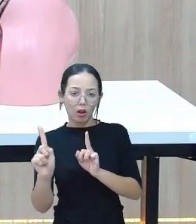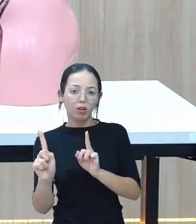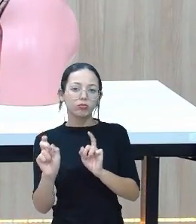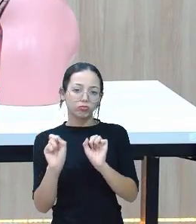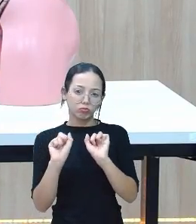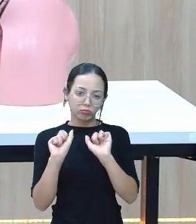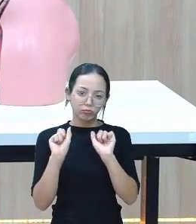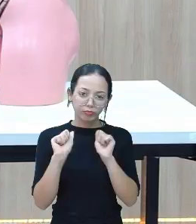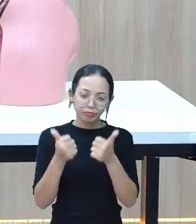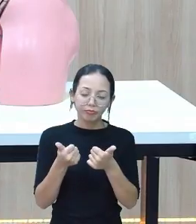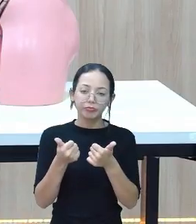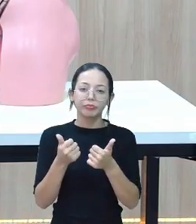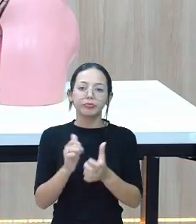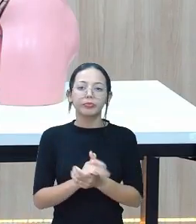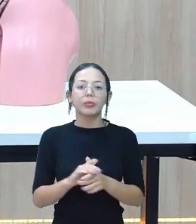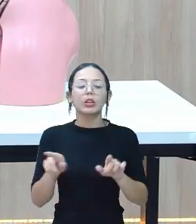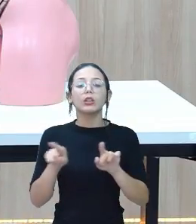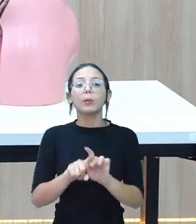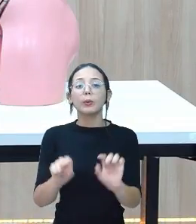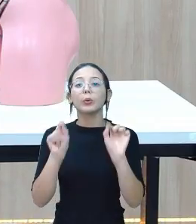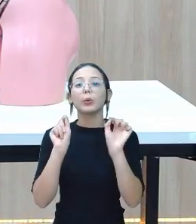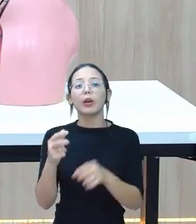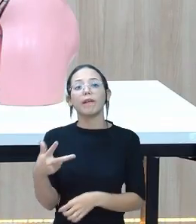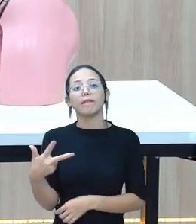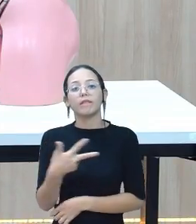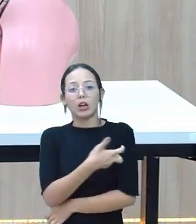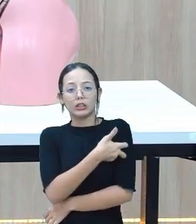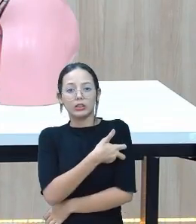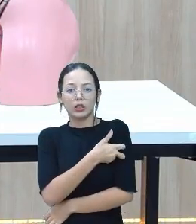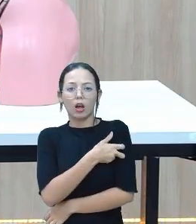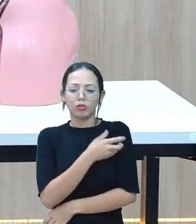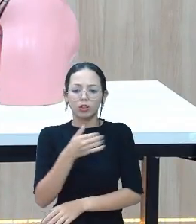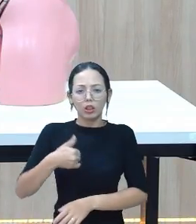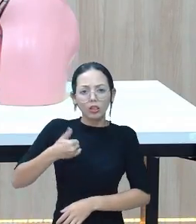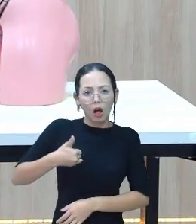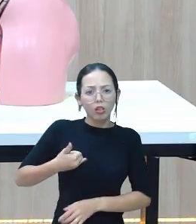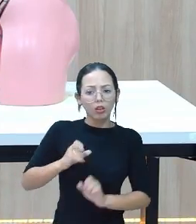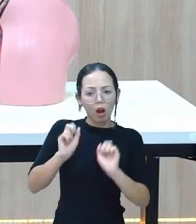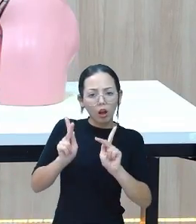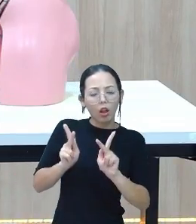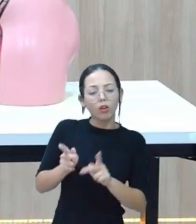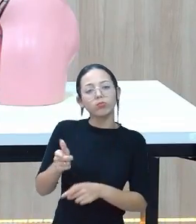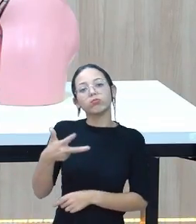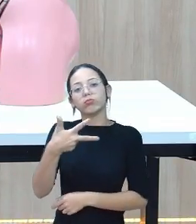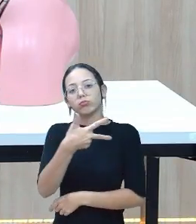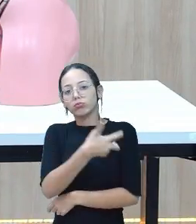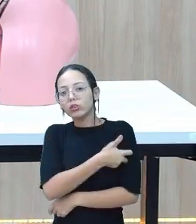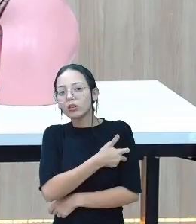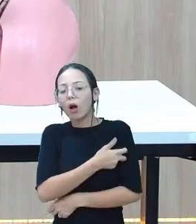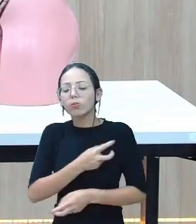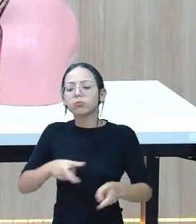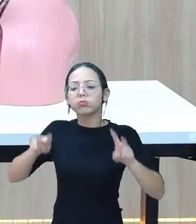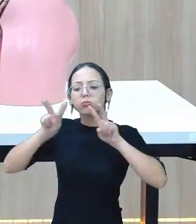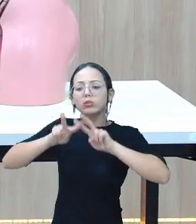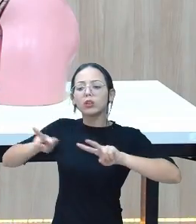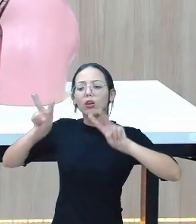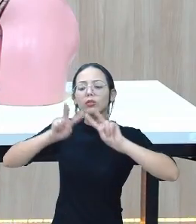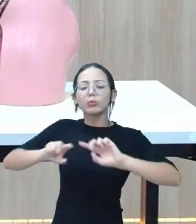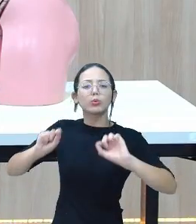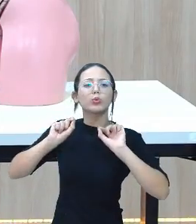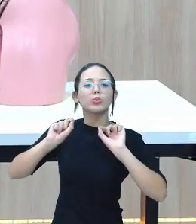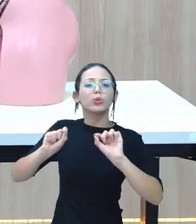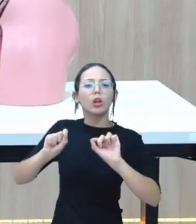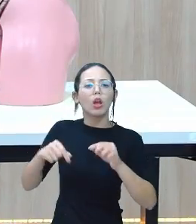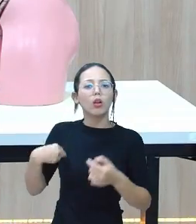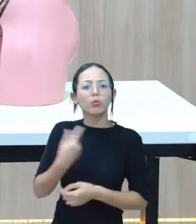outra e tome a vacina. Quando chegar a sua idade, tome a vacina, que estamos observando, que